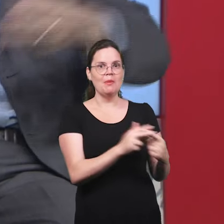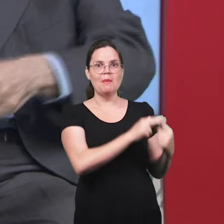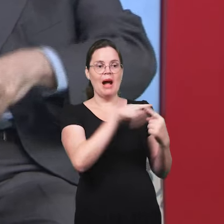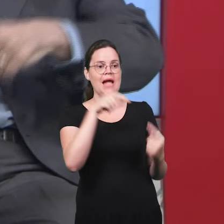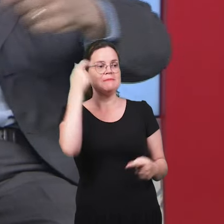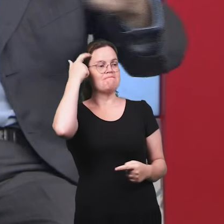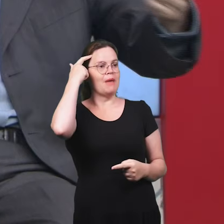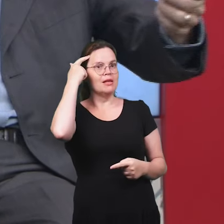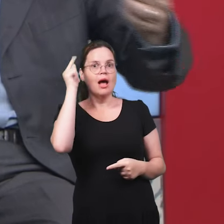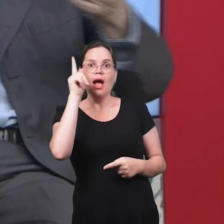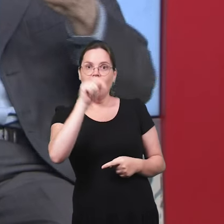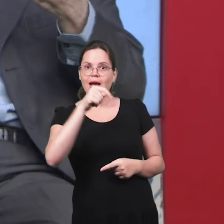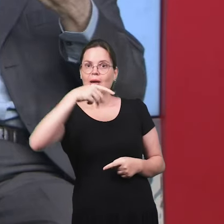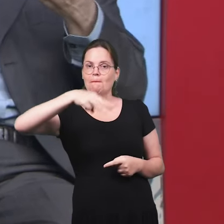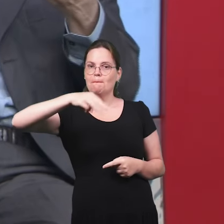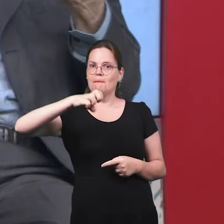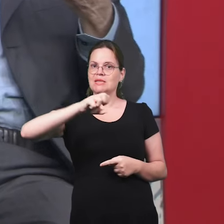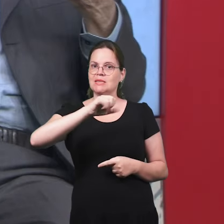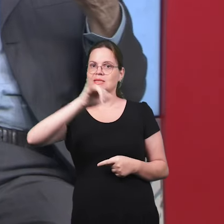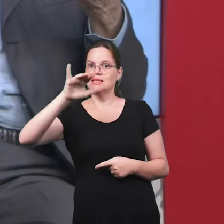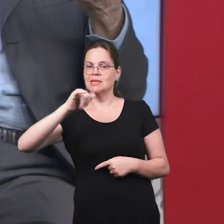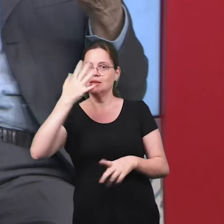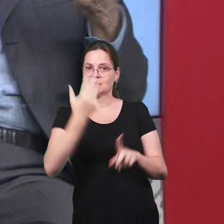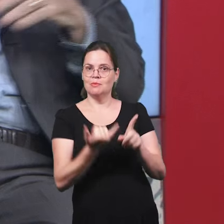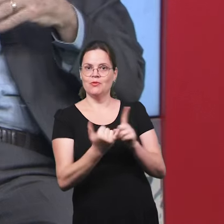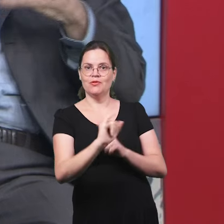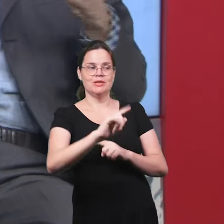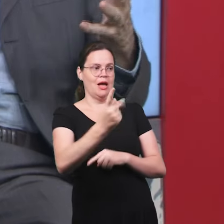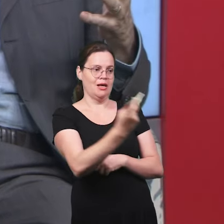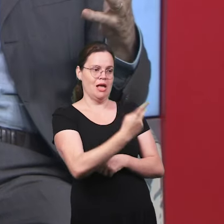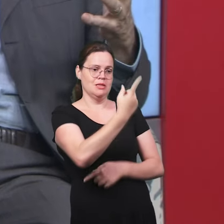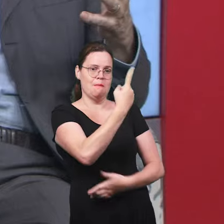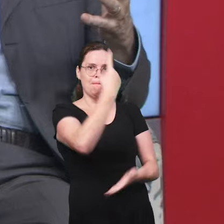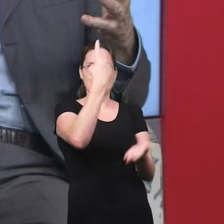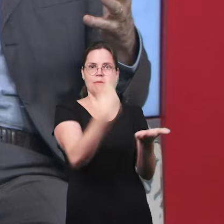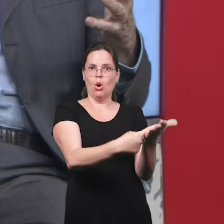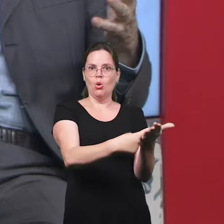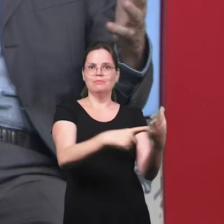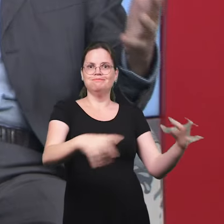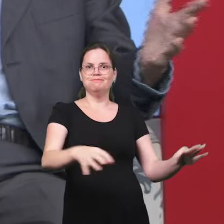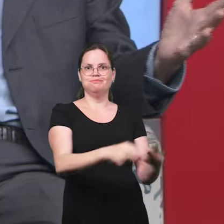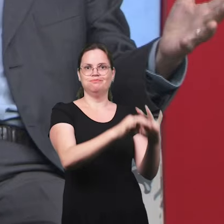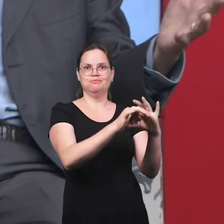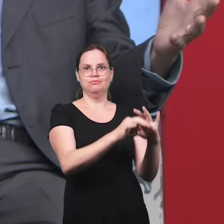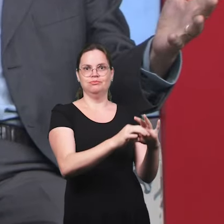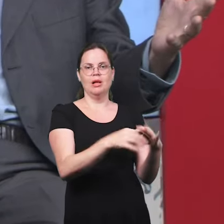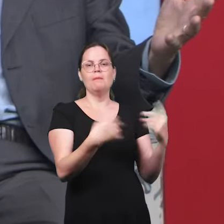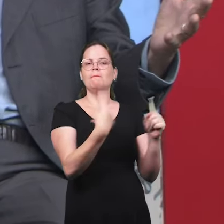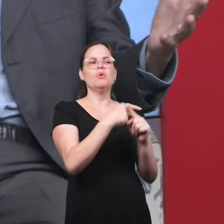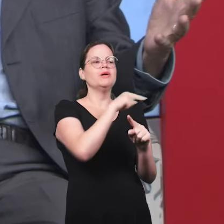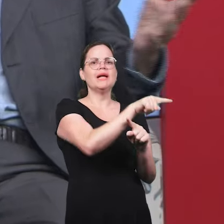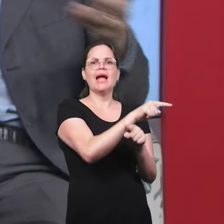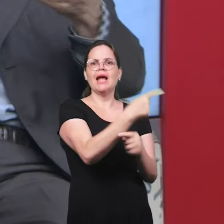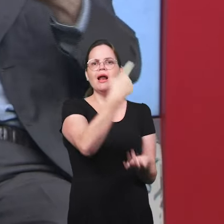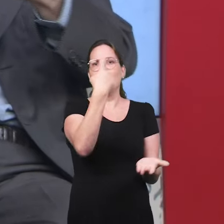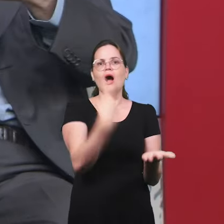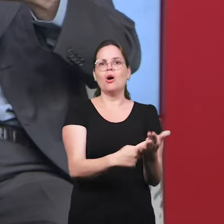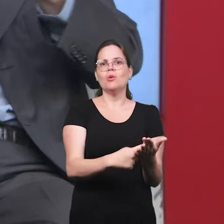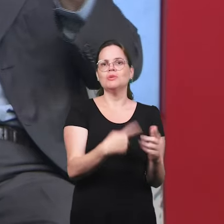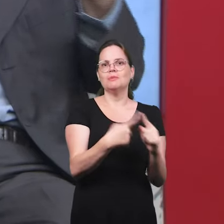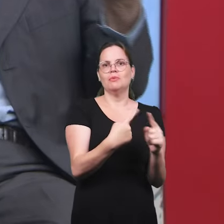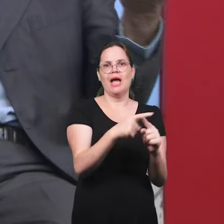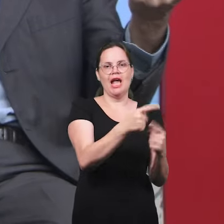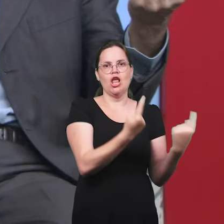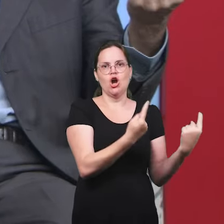Messias. Assina um acordo. O que vai acontecer nesse acordo e por que ele vai fazer esse acordo se ele é contra Israel? Porque ele vem